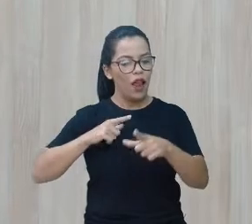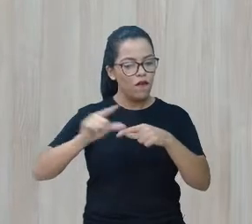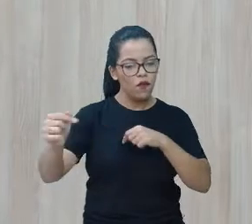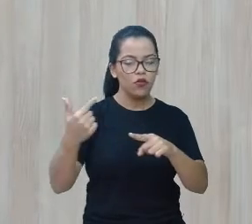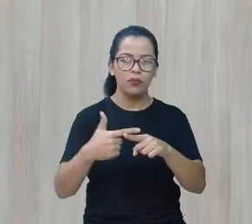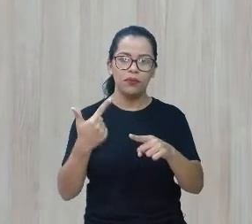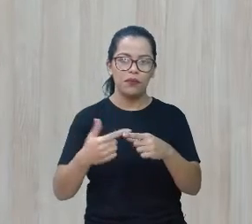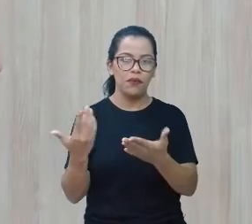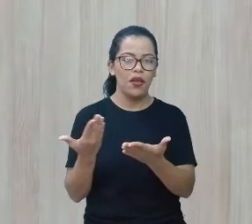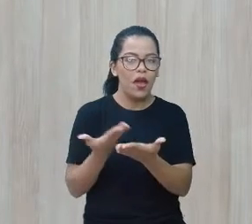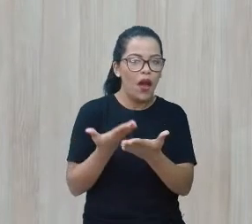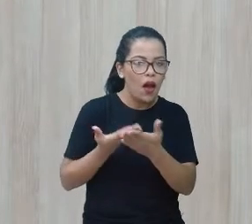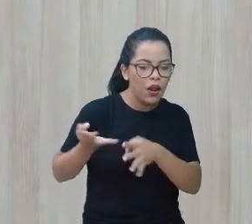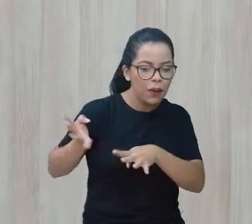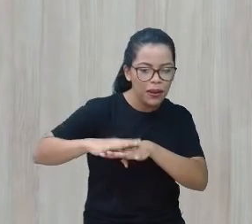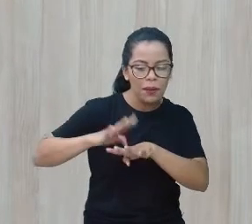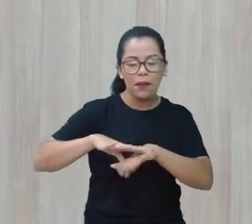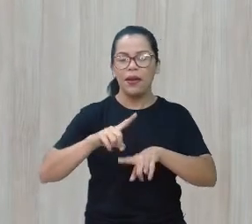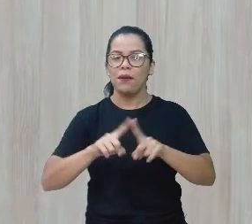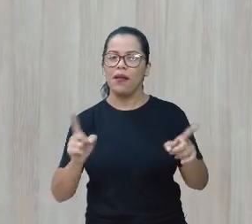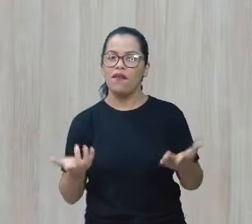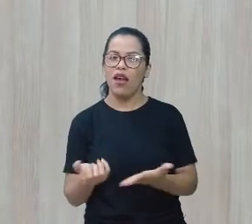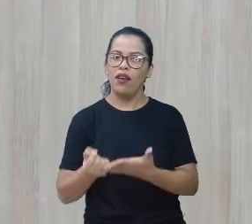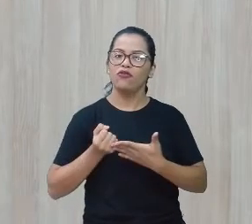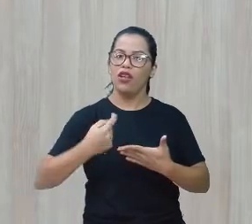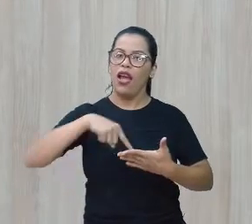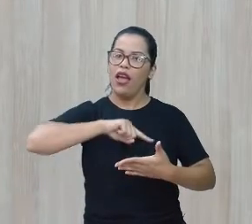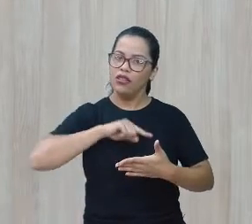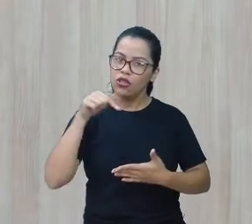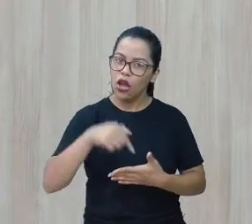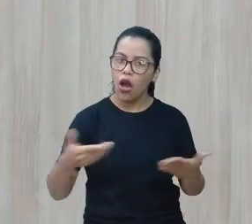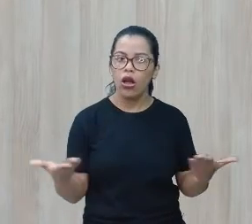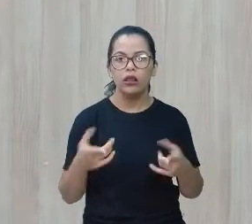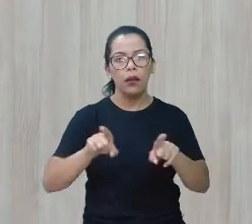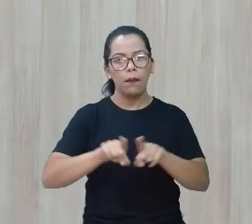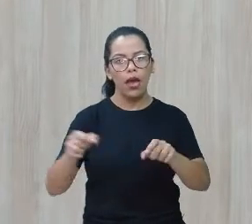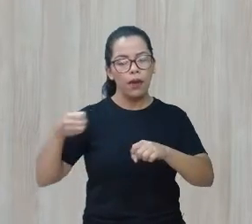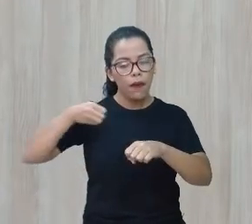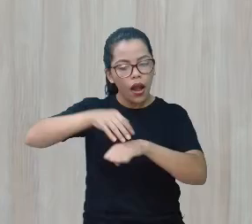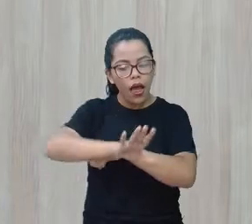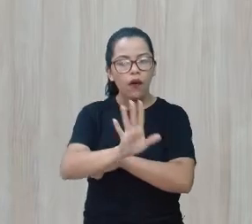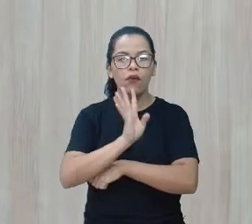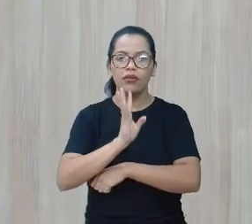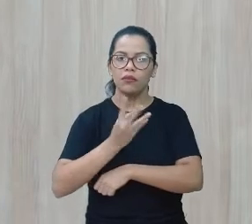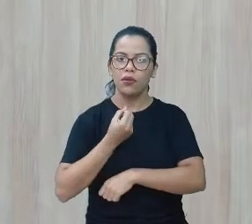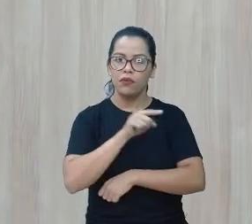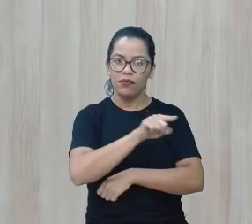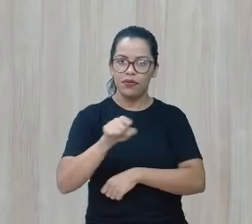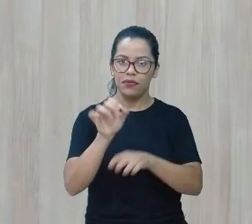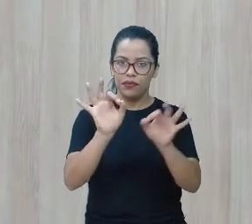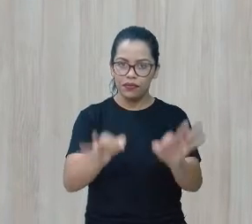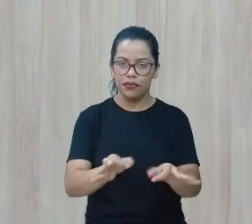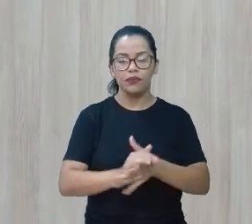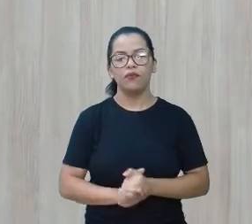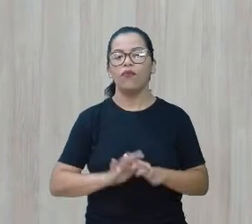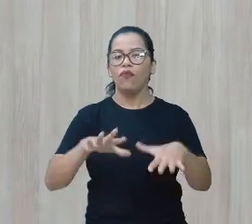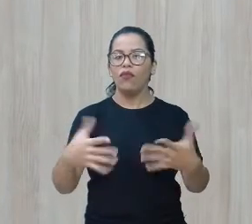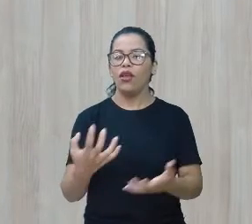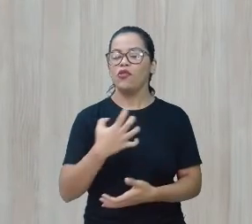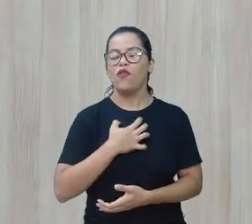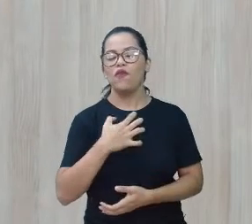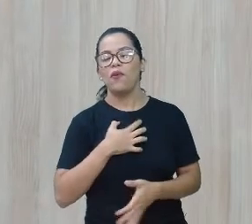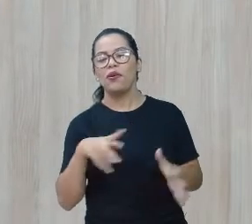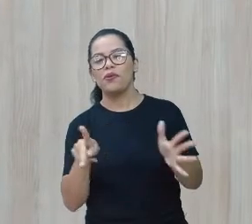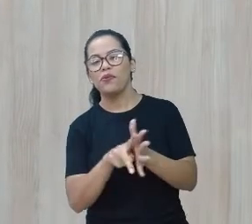ela vai ajudar a gente hoje a interpretar um pouquinho e levar um pouquinho de conhecimento para vocês, tá certo? Nosso formato de aula, como o Tiago